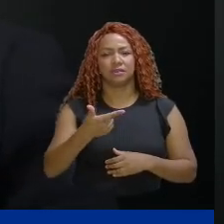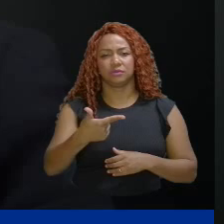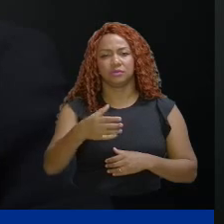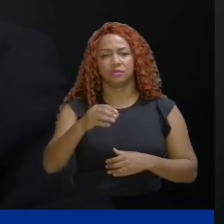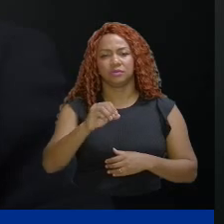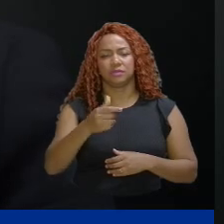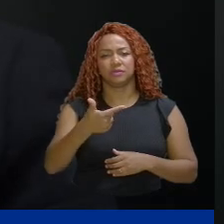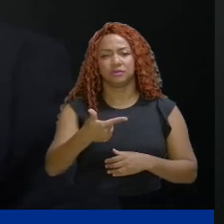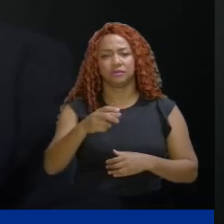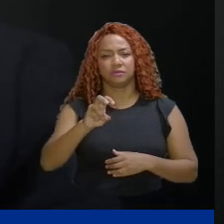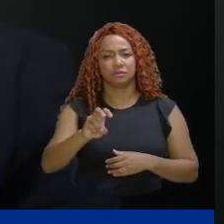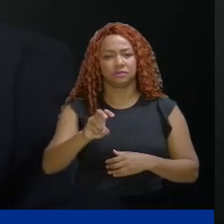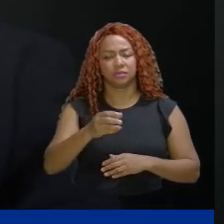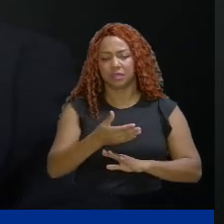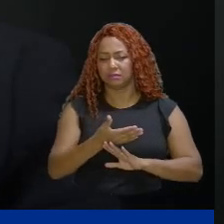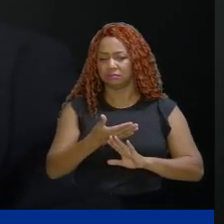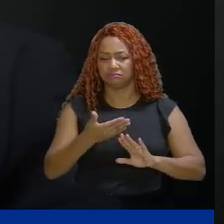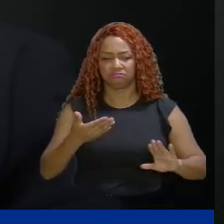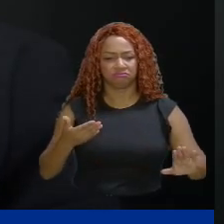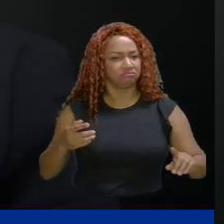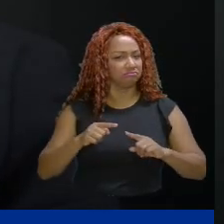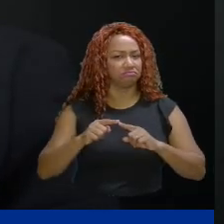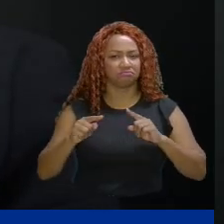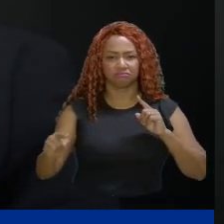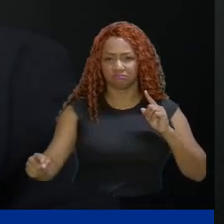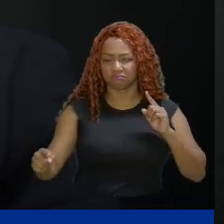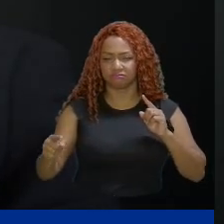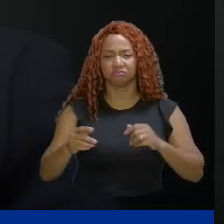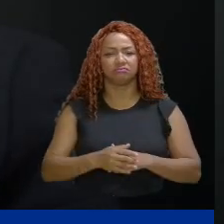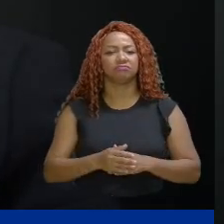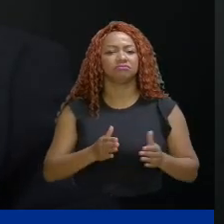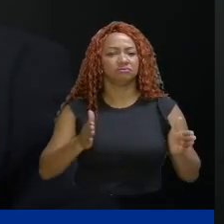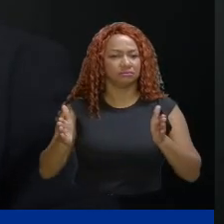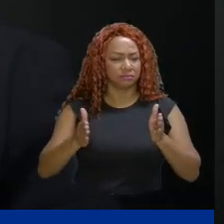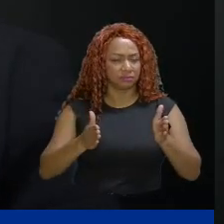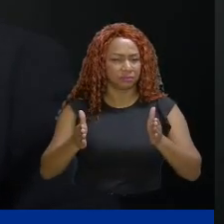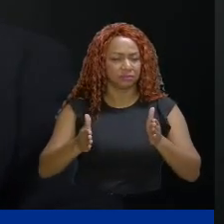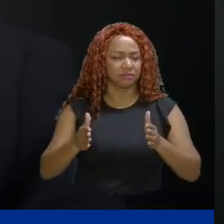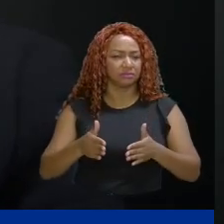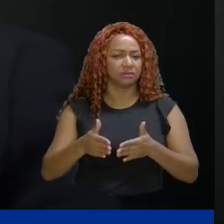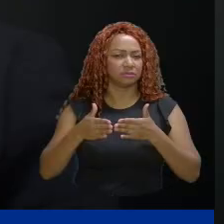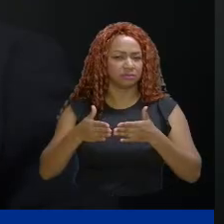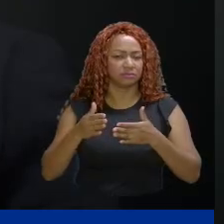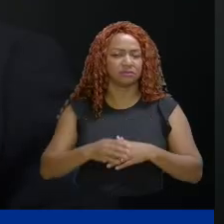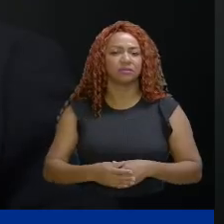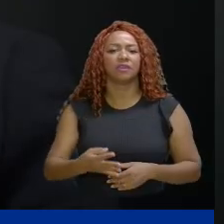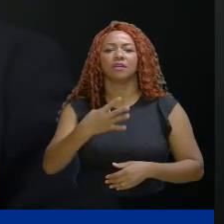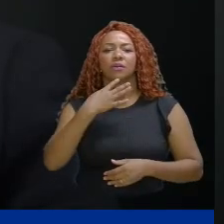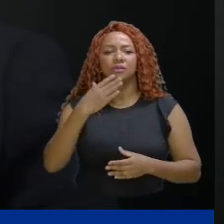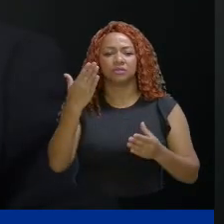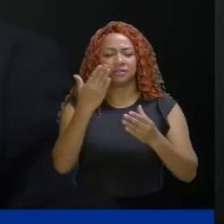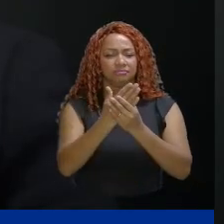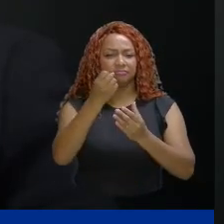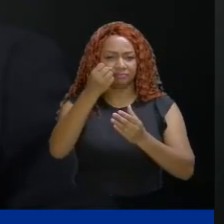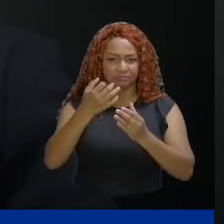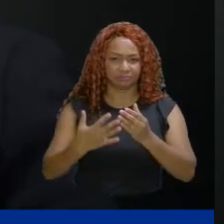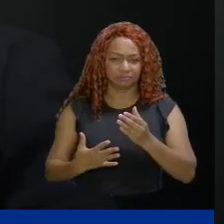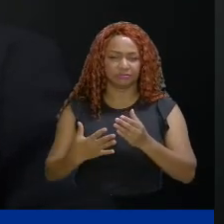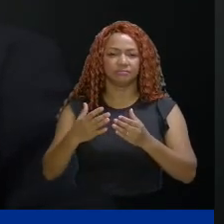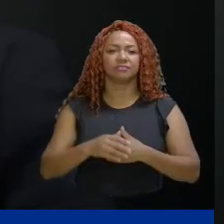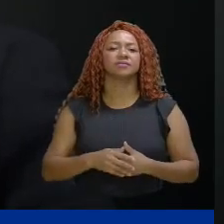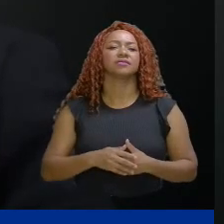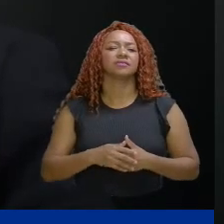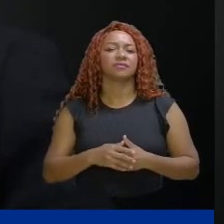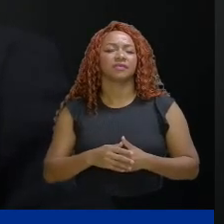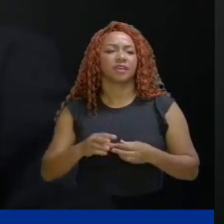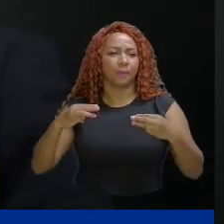por unanimidade, rejeitou a primeira Na barra inferior, 16 de 2 de 2024. Perdão, 16 de